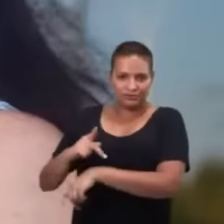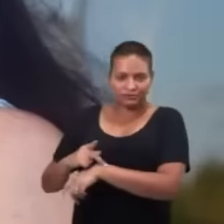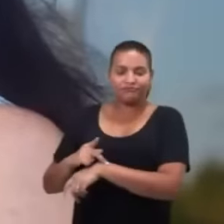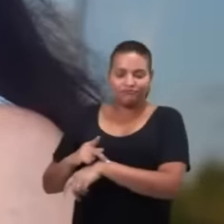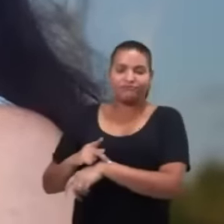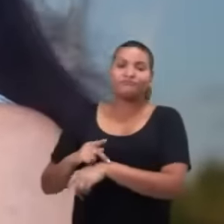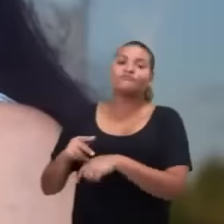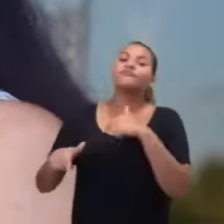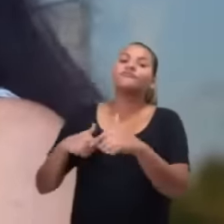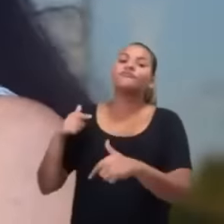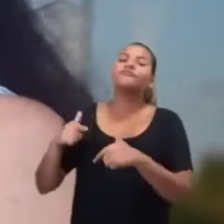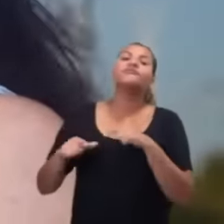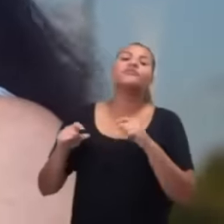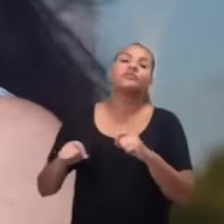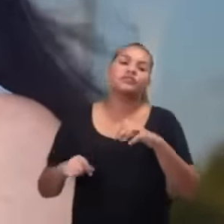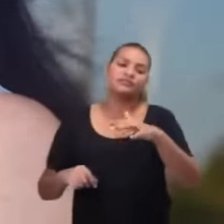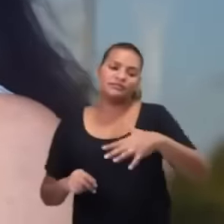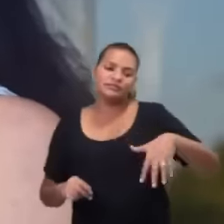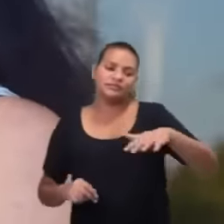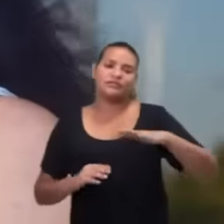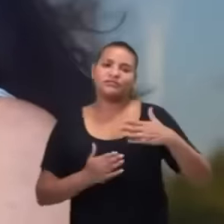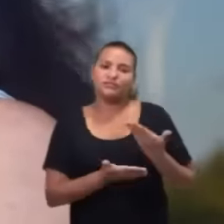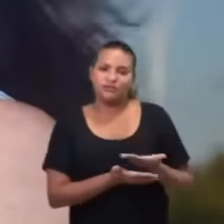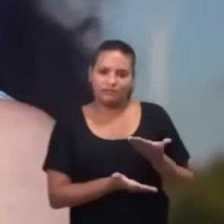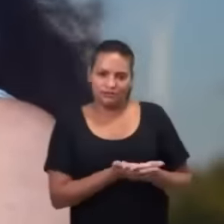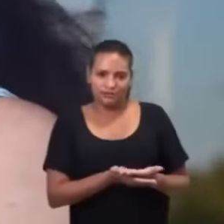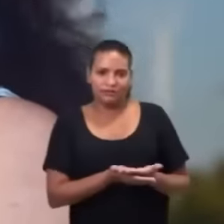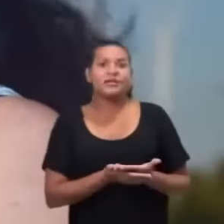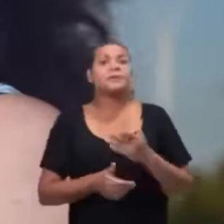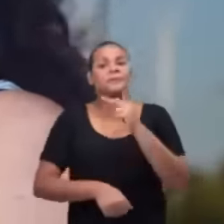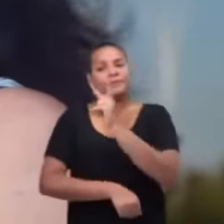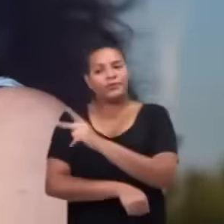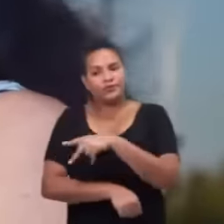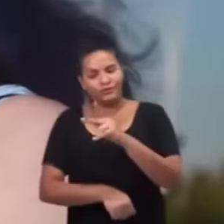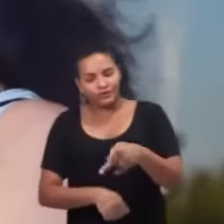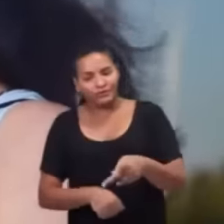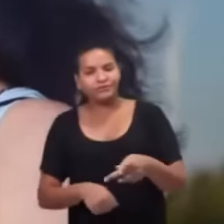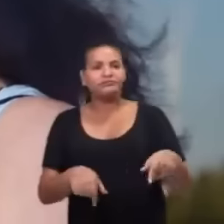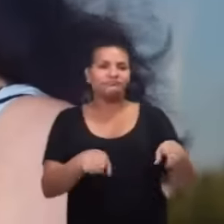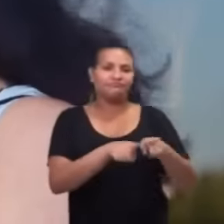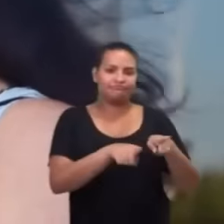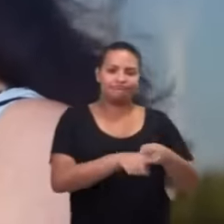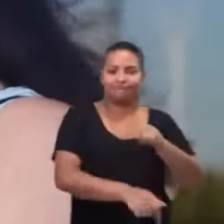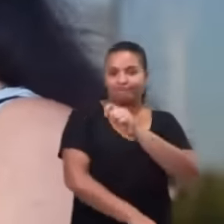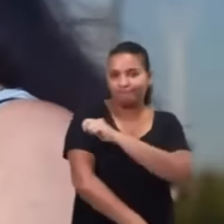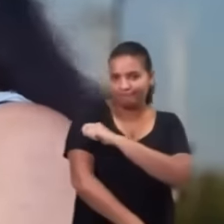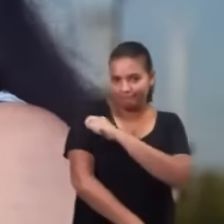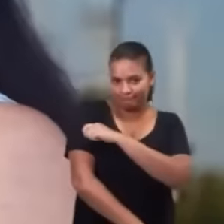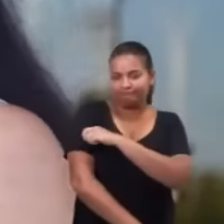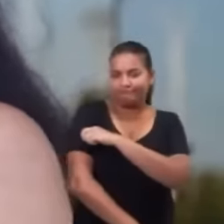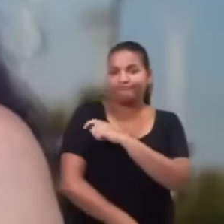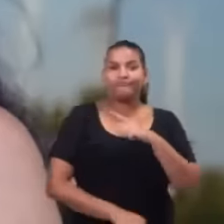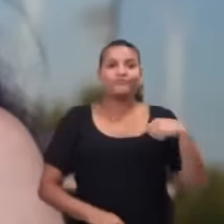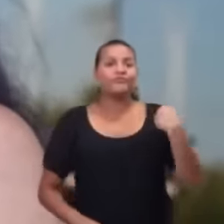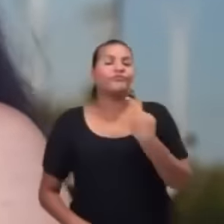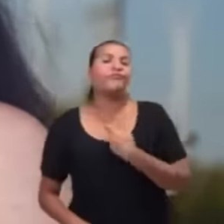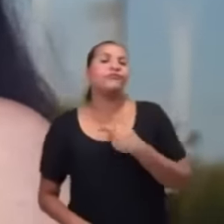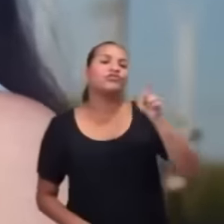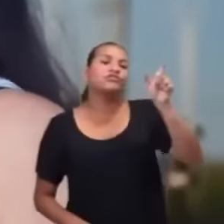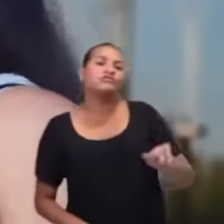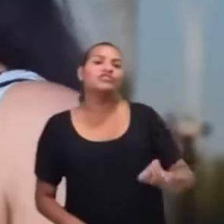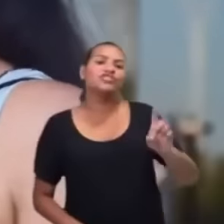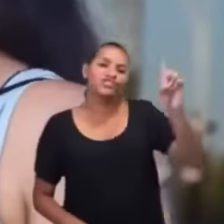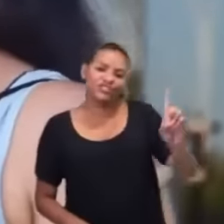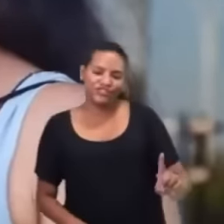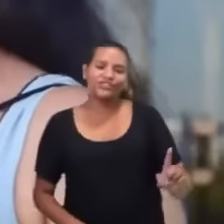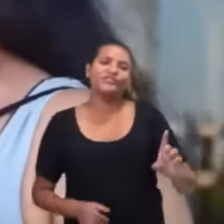no pedagógico da sala de aula com professores e alunos. Isso justamente para deixar os nossos diretores mais